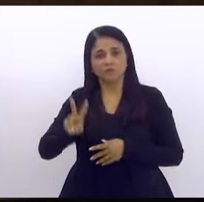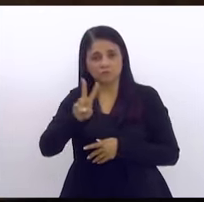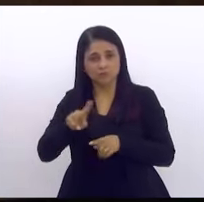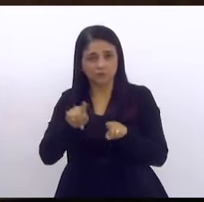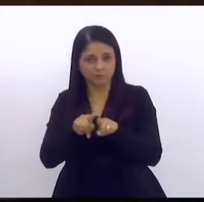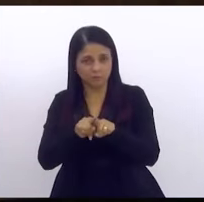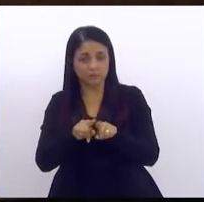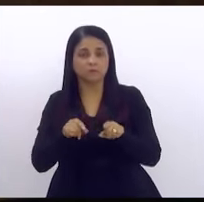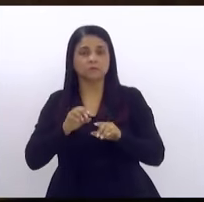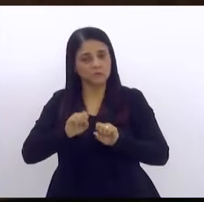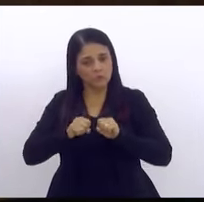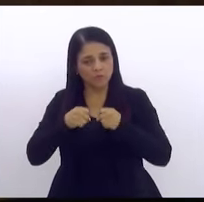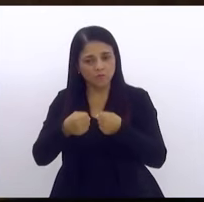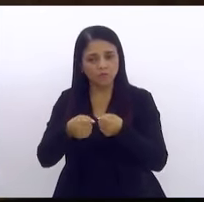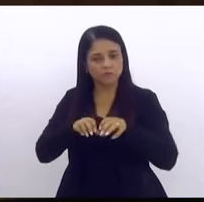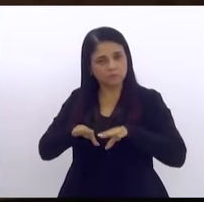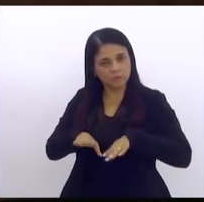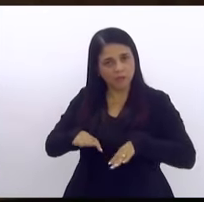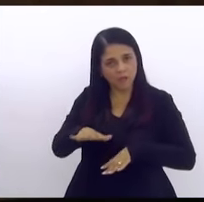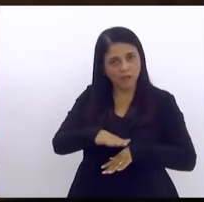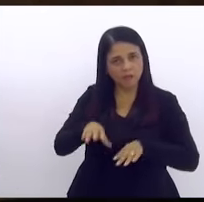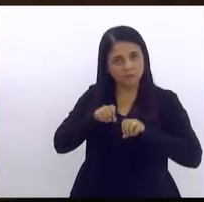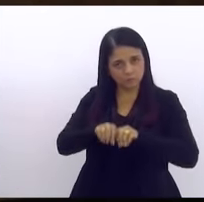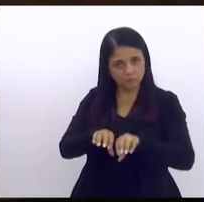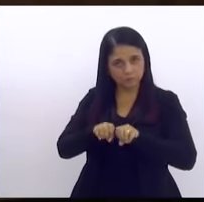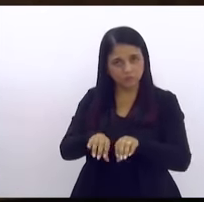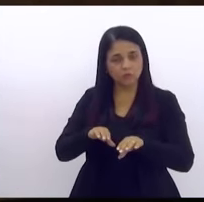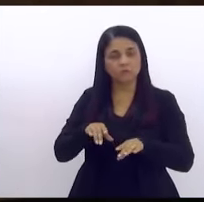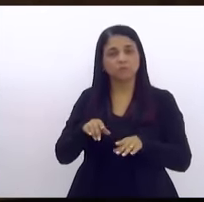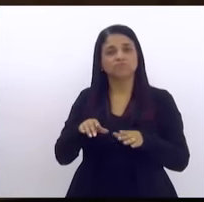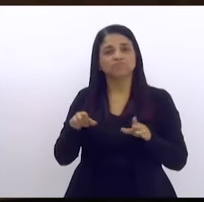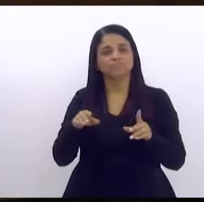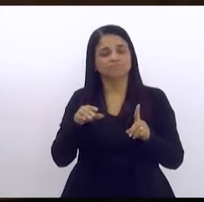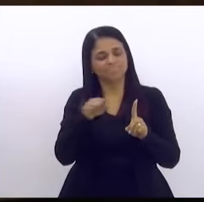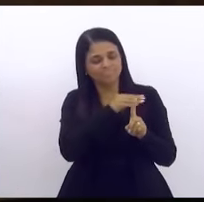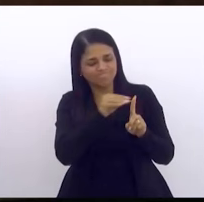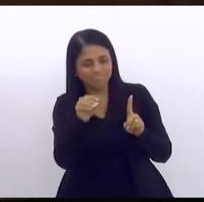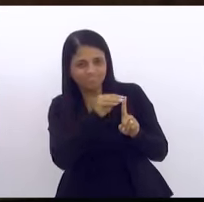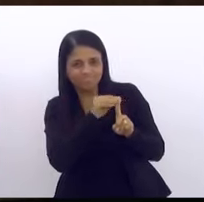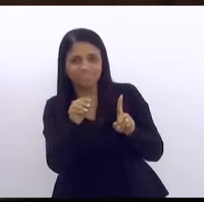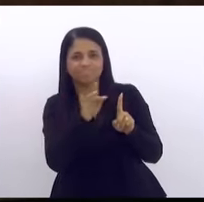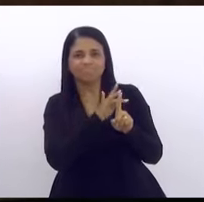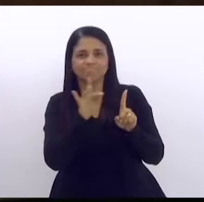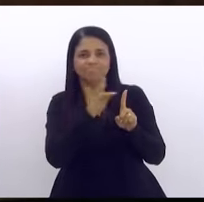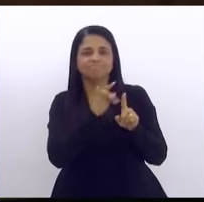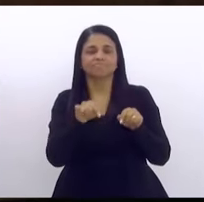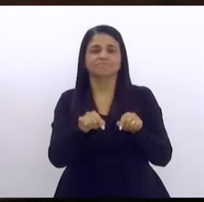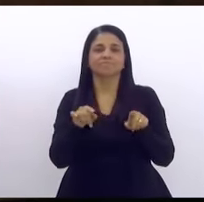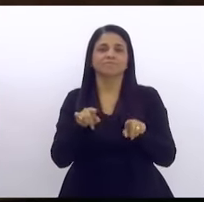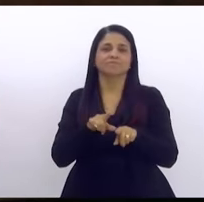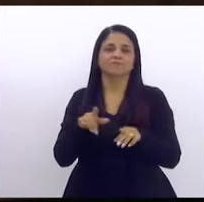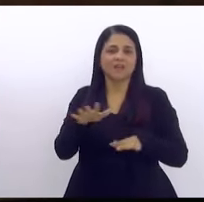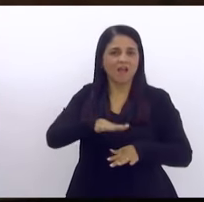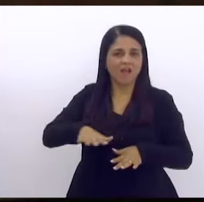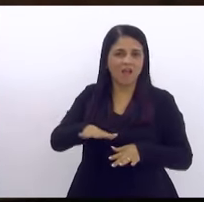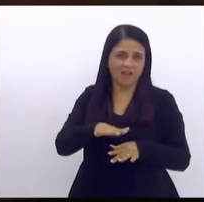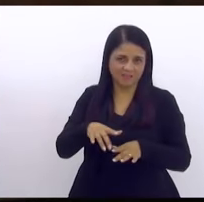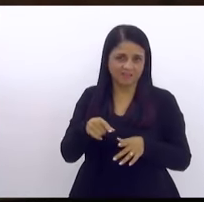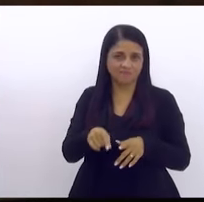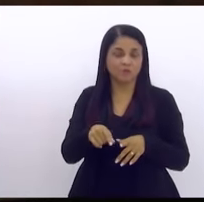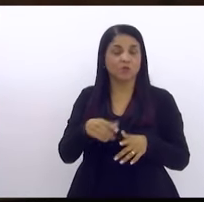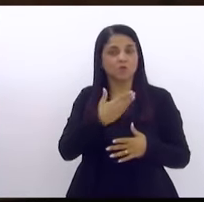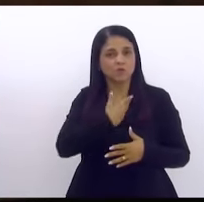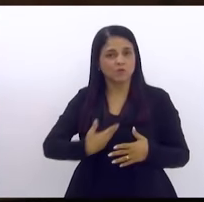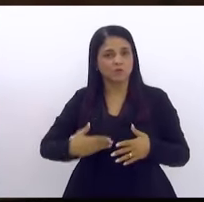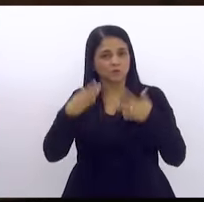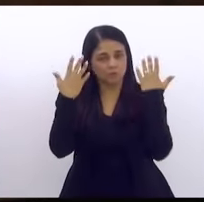também no reforço na área de educação, aqueles que mais vulnerabilizados são nessa área. Parabenizar muito o governo que teve